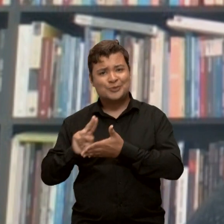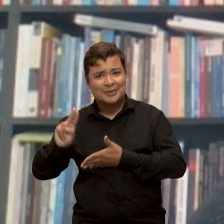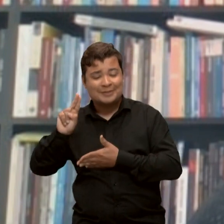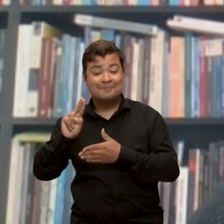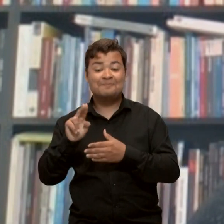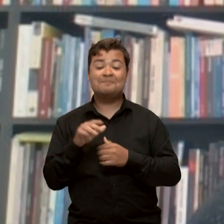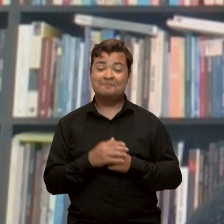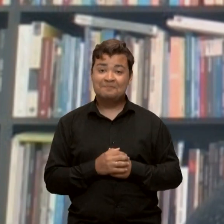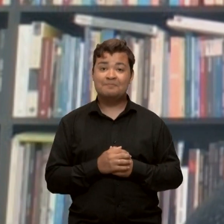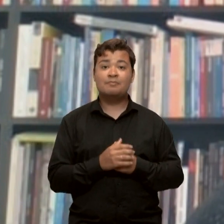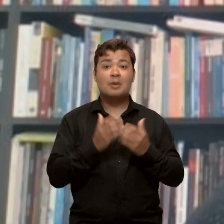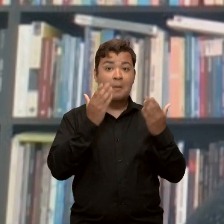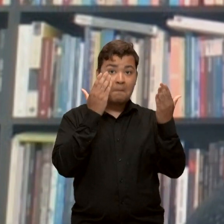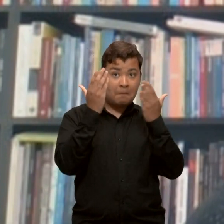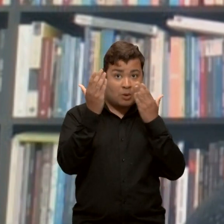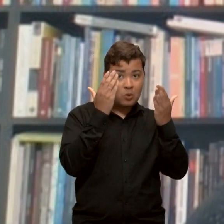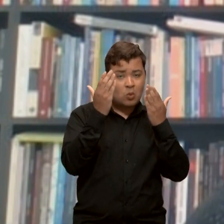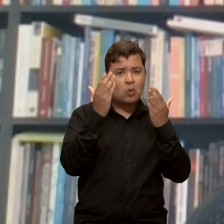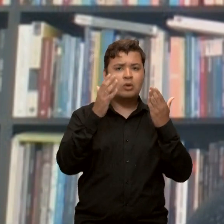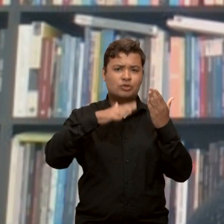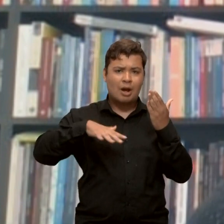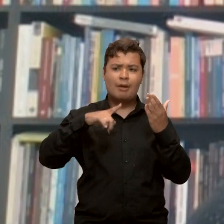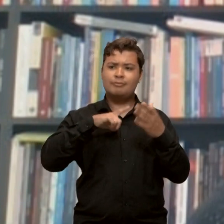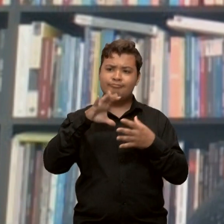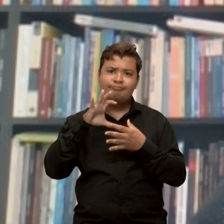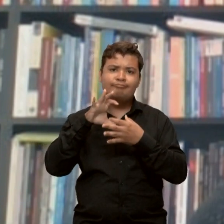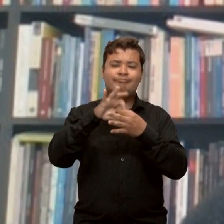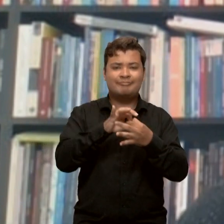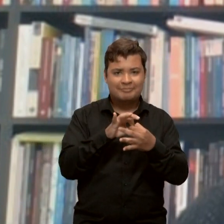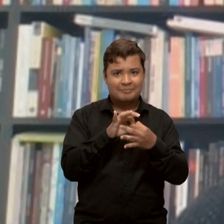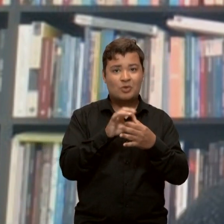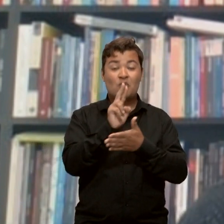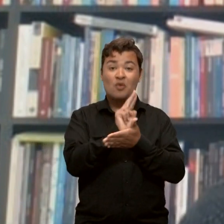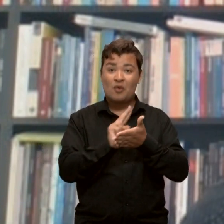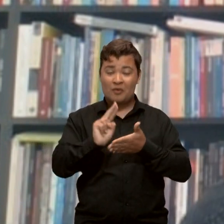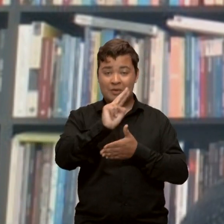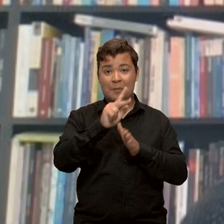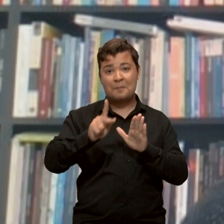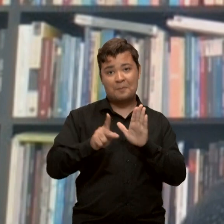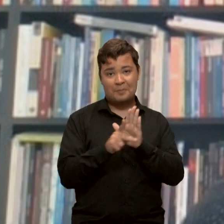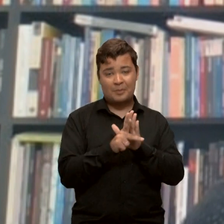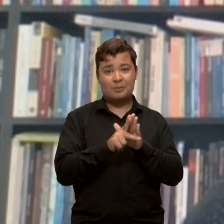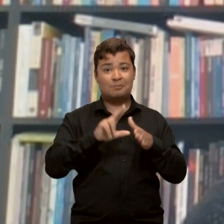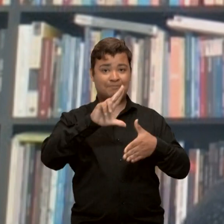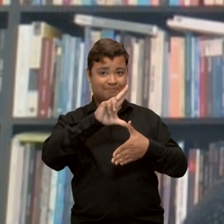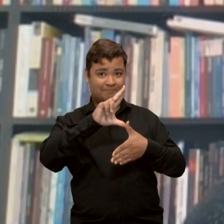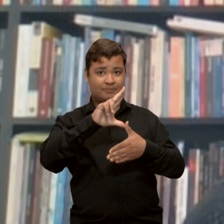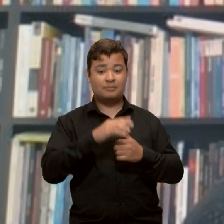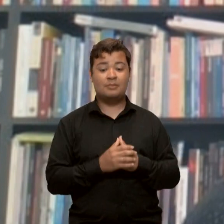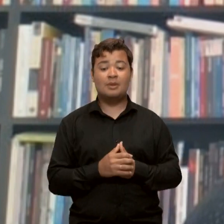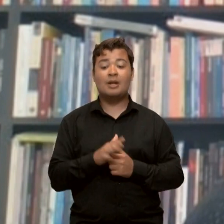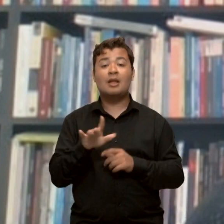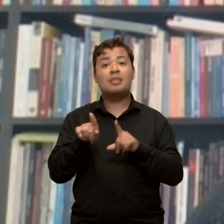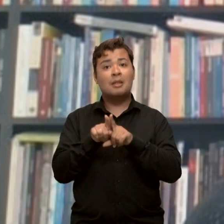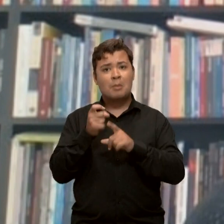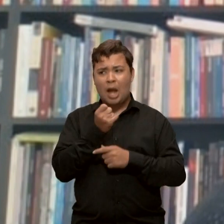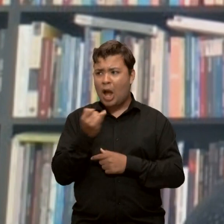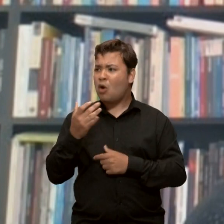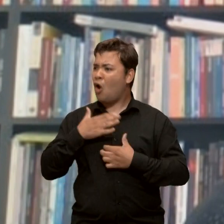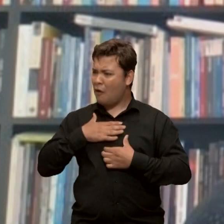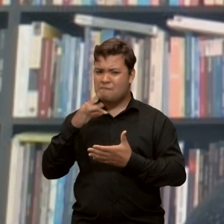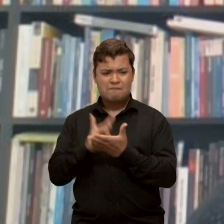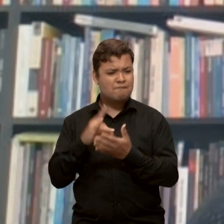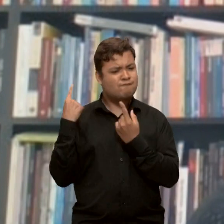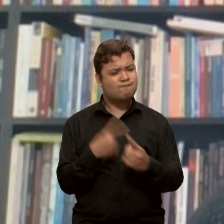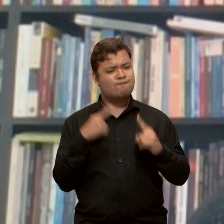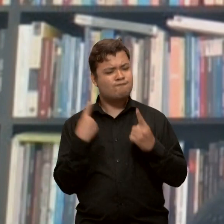política com as universidades da América Latina muito forte, mas por outro lado a gente tem esses que torcem pelo espírito do contra, né? Então,